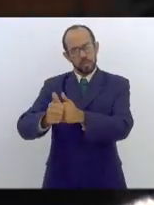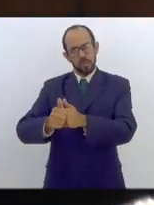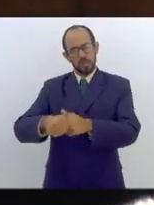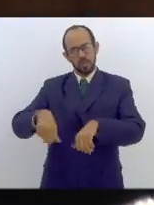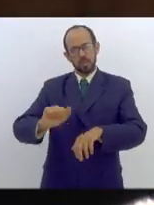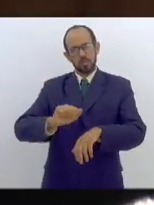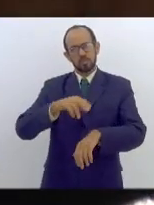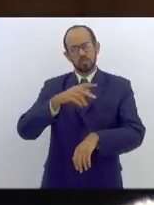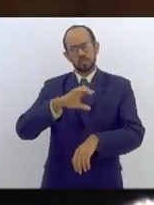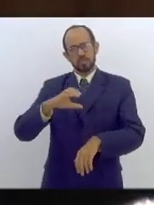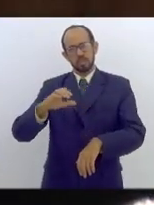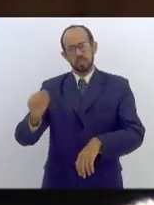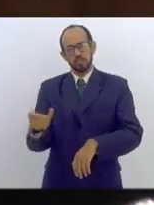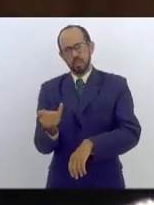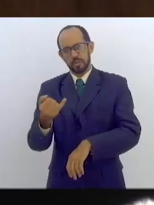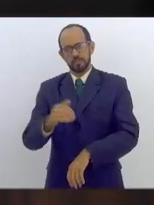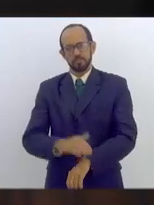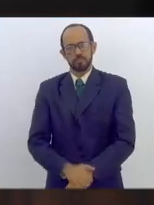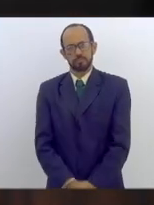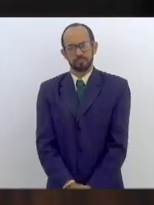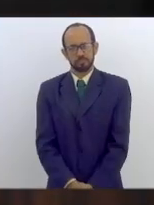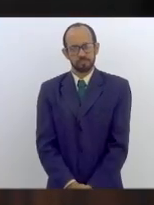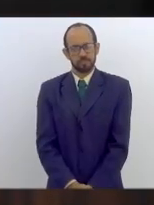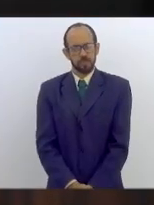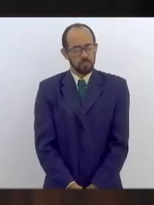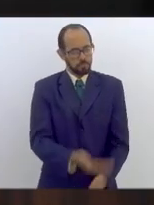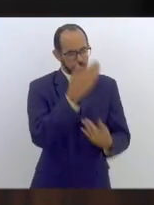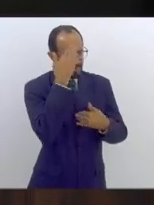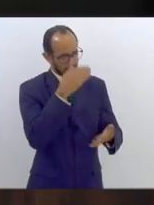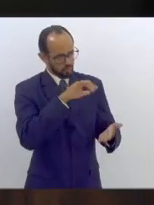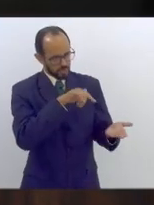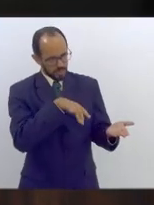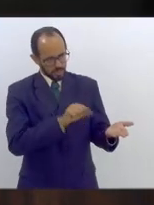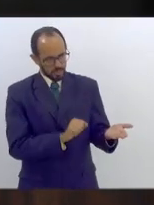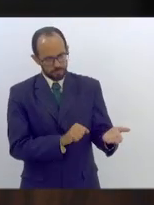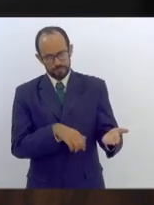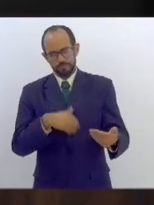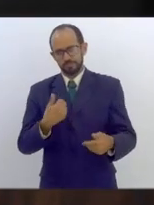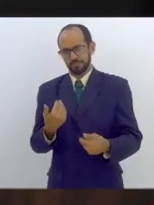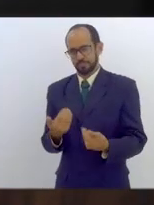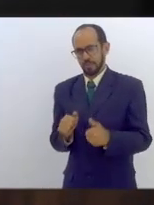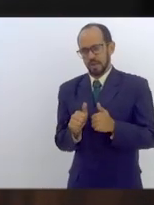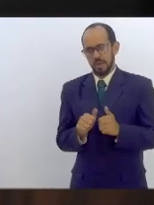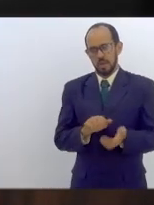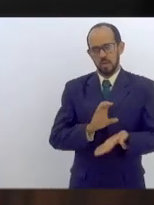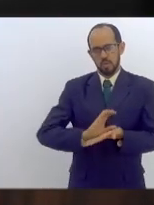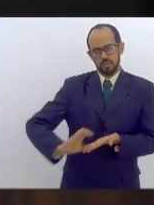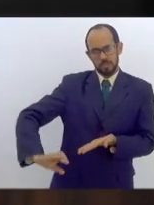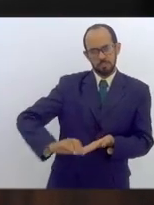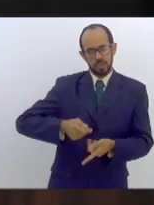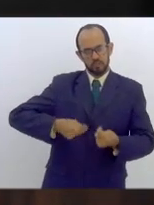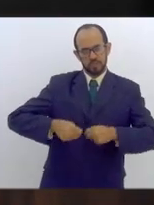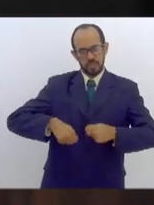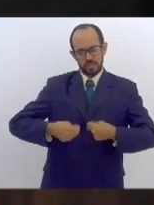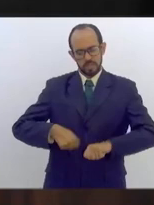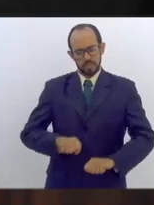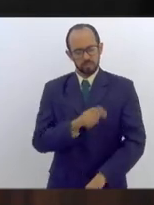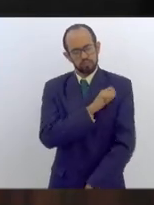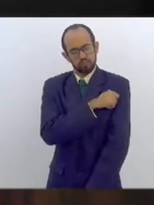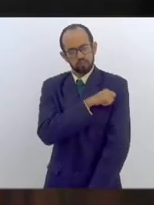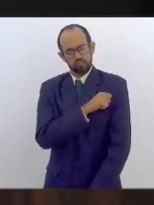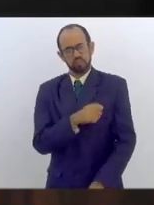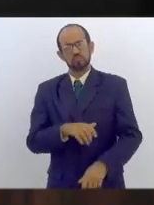parecer da CCJ. Obrigada, deputada Célia. Pela Comissão de Orçamento, Finanças, Fiscalização Financeira e Controle, deputado Márcio